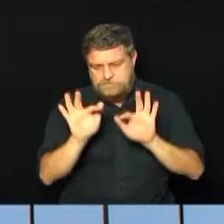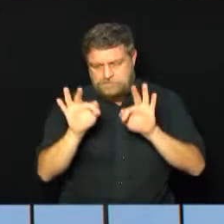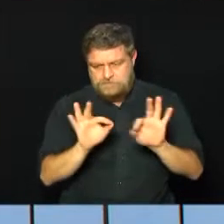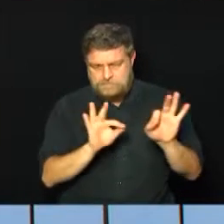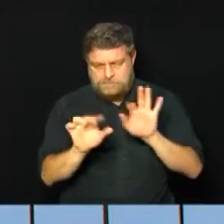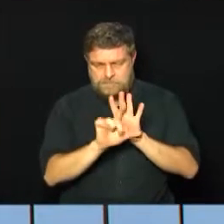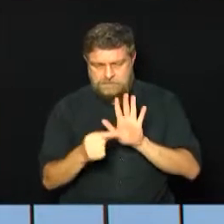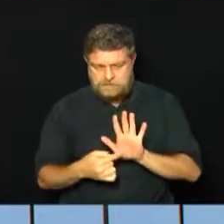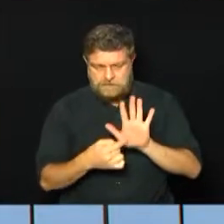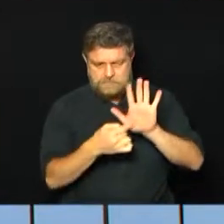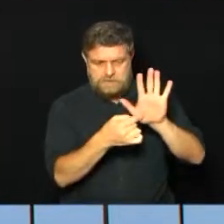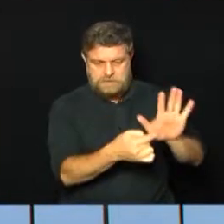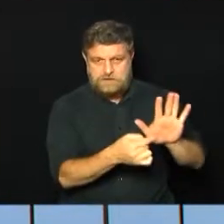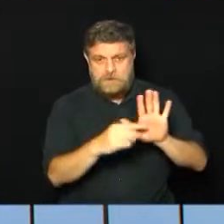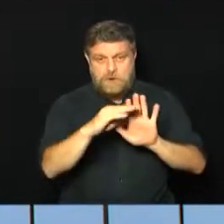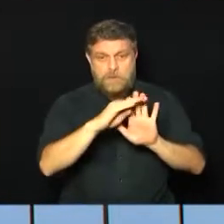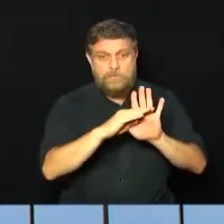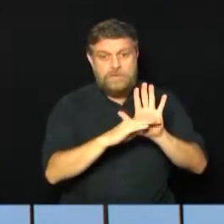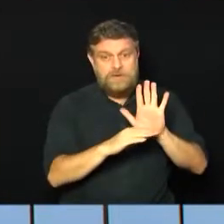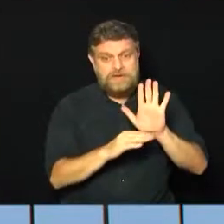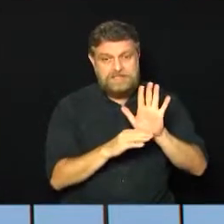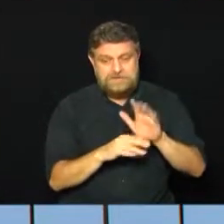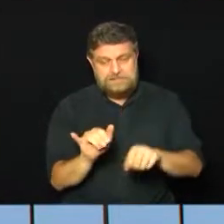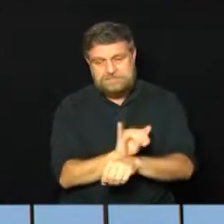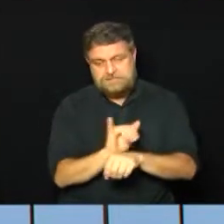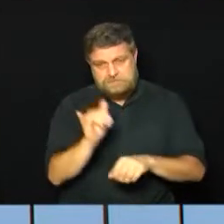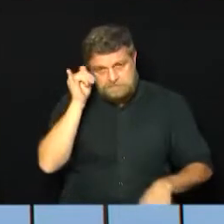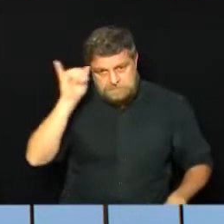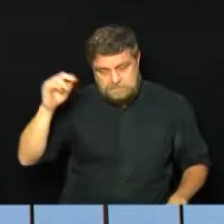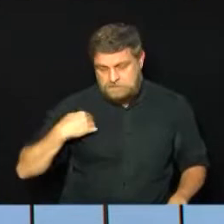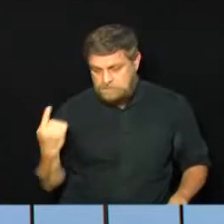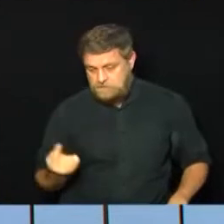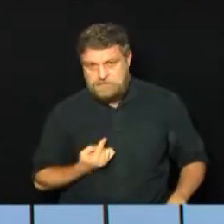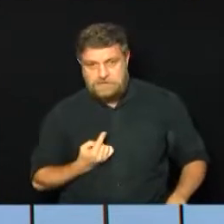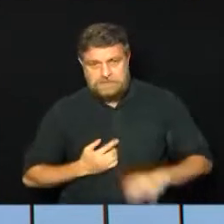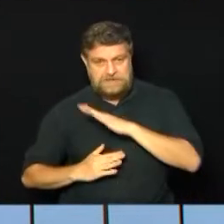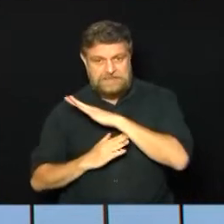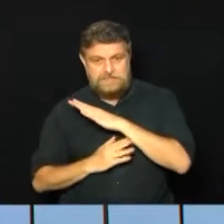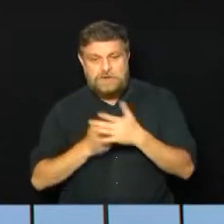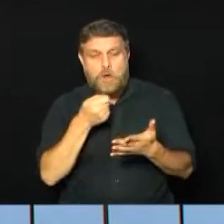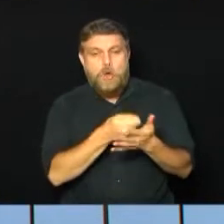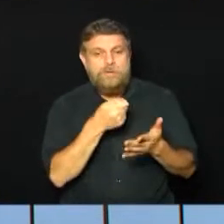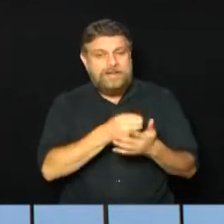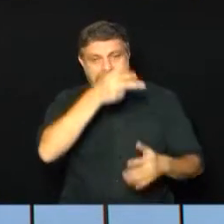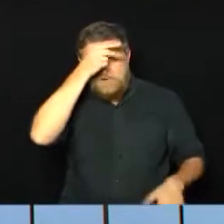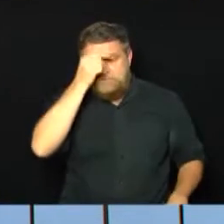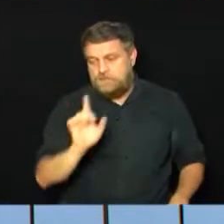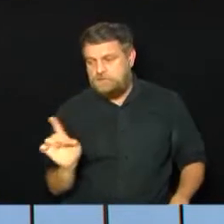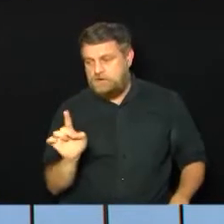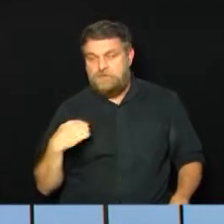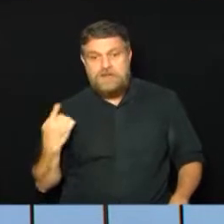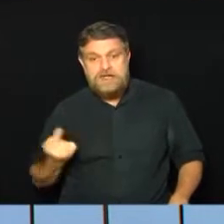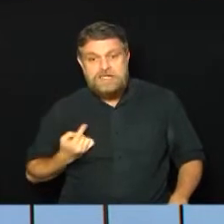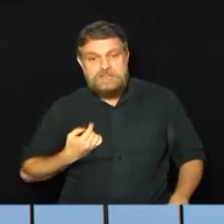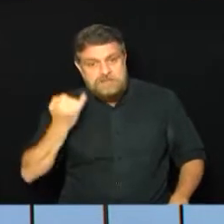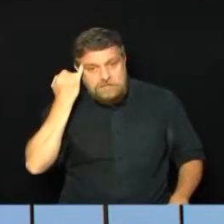que seria como um programa de prevenção, né? Porque como o Legislativo não pode colocar obrigações no Executivo, a gente cria esse programa e